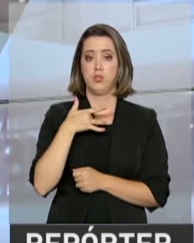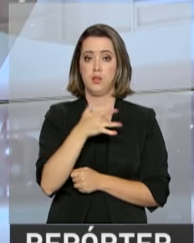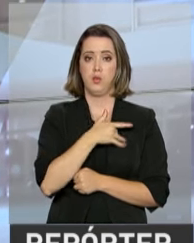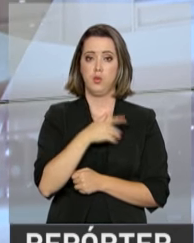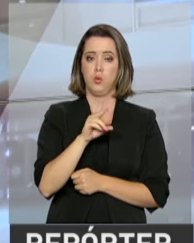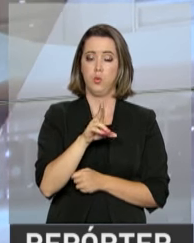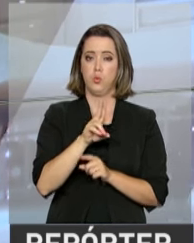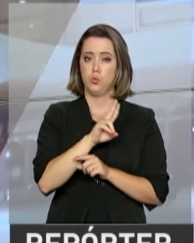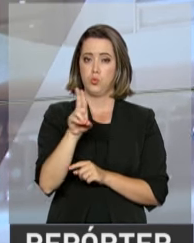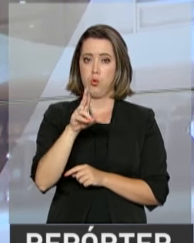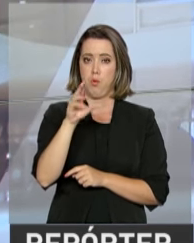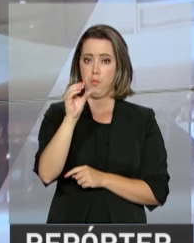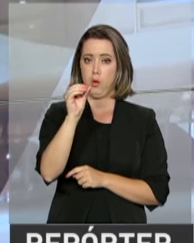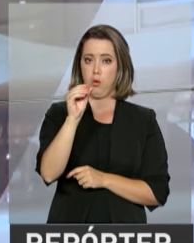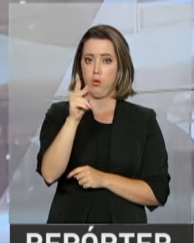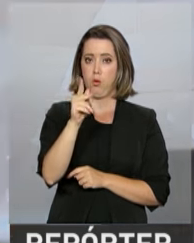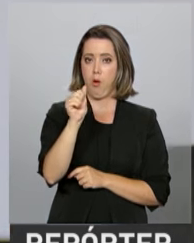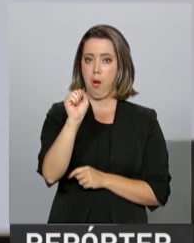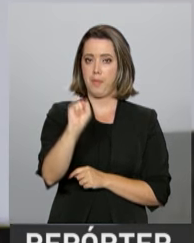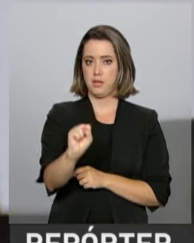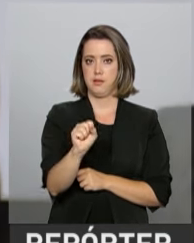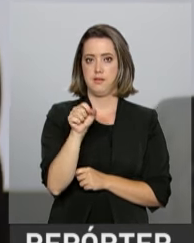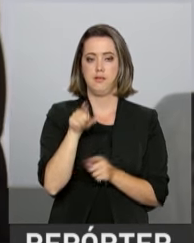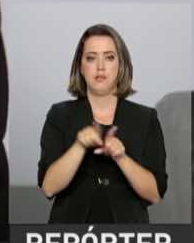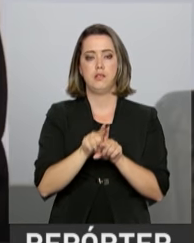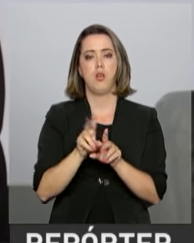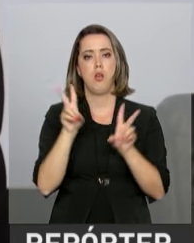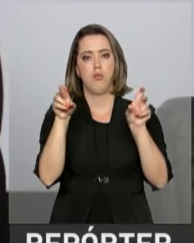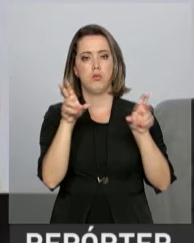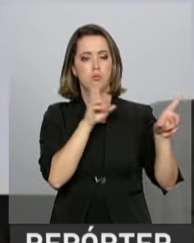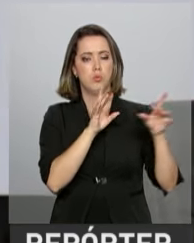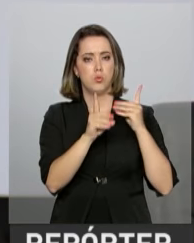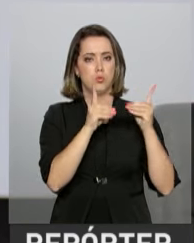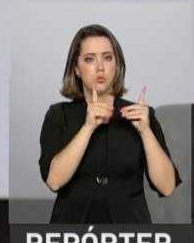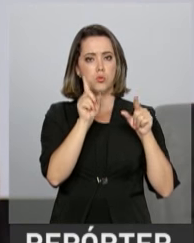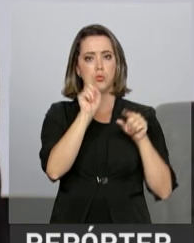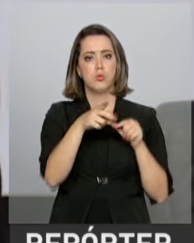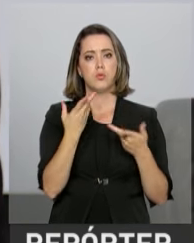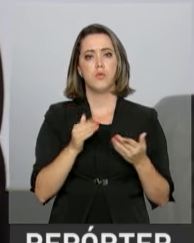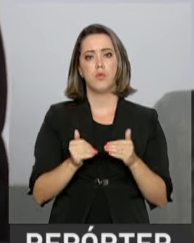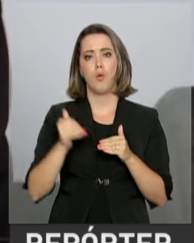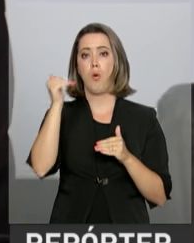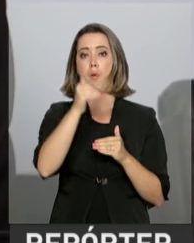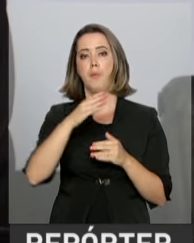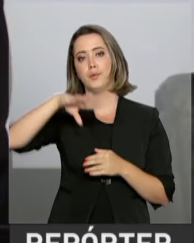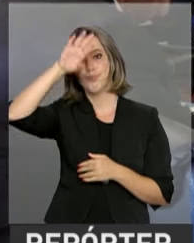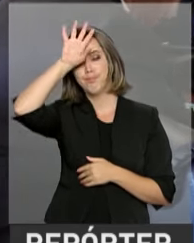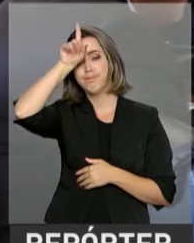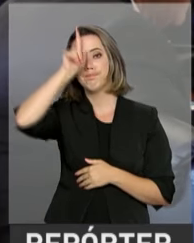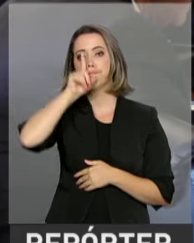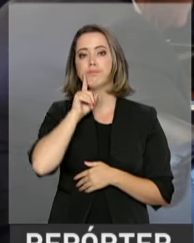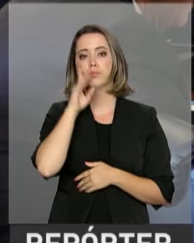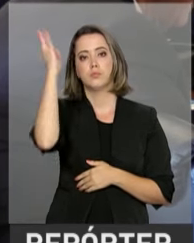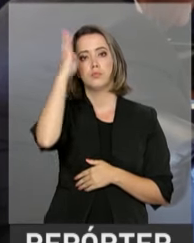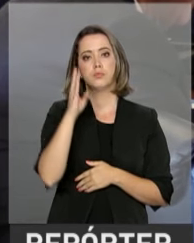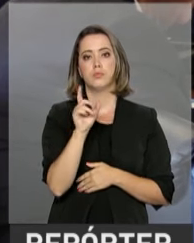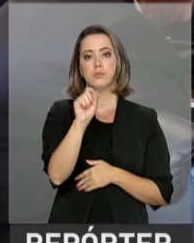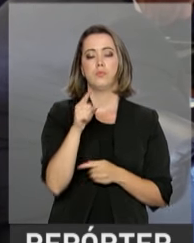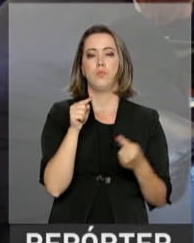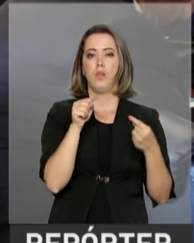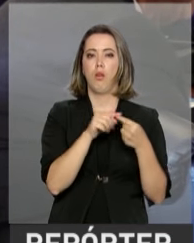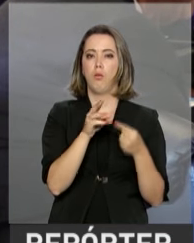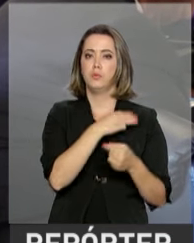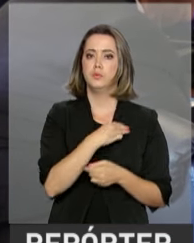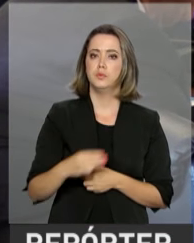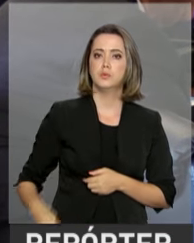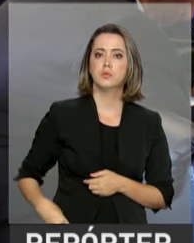Saúde, a OPAS. Um dos principais temas tratados foi o aumento no número de casos de febre amarela no Brasil. De